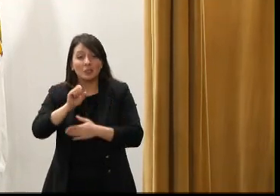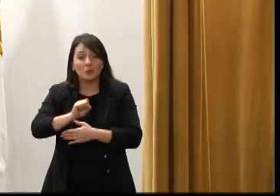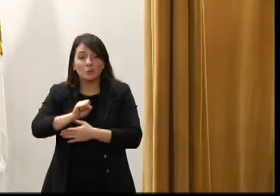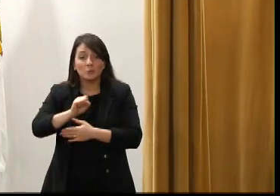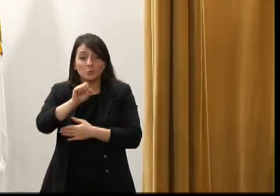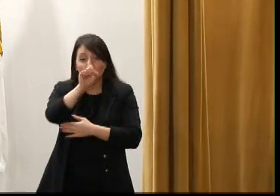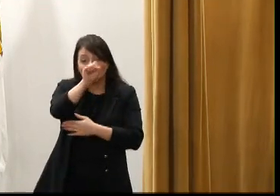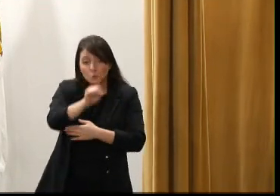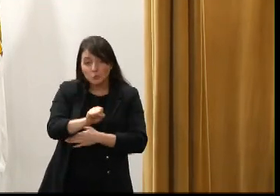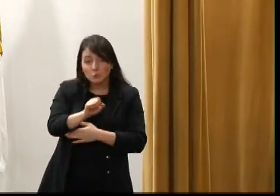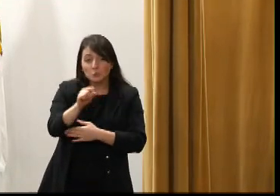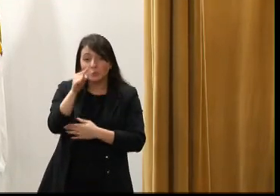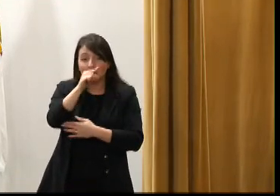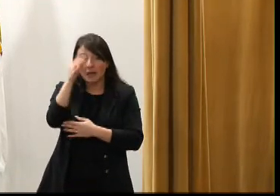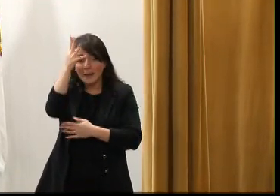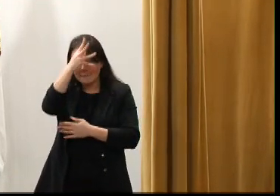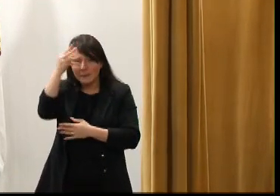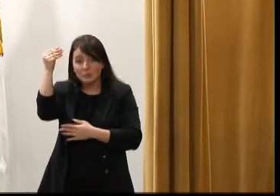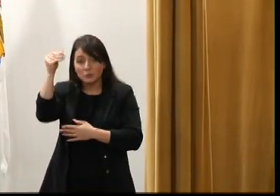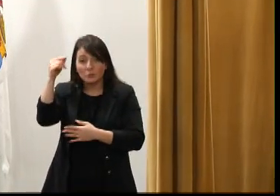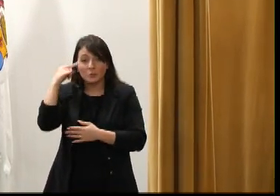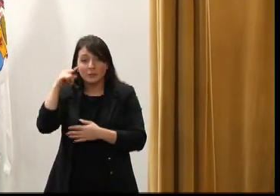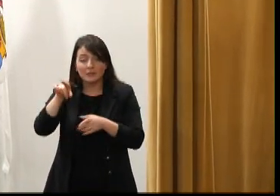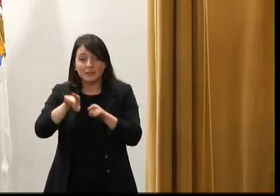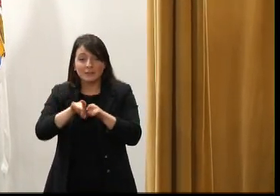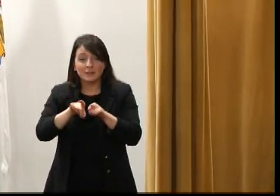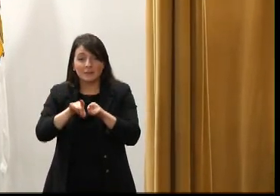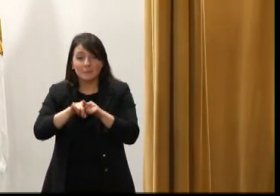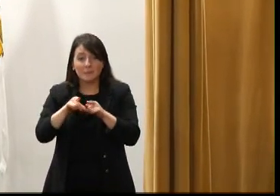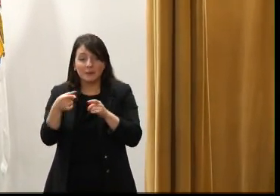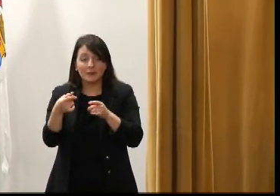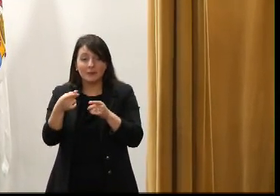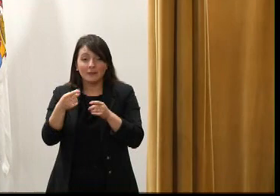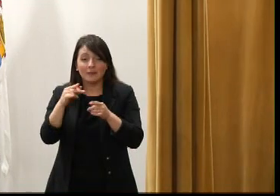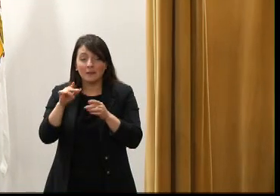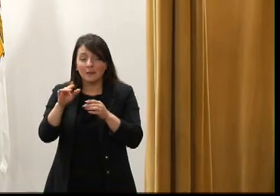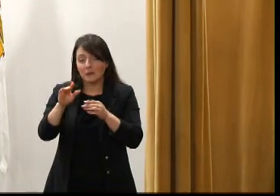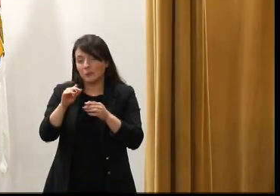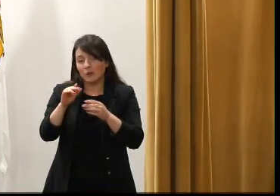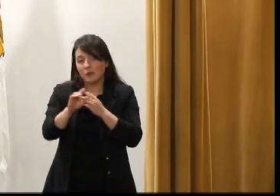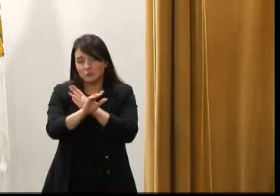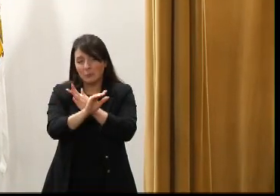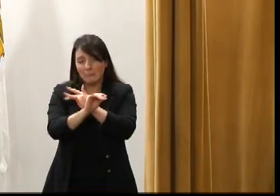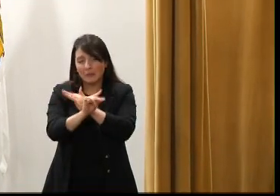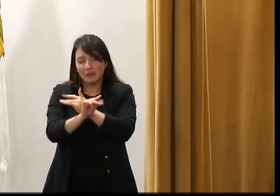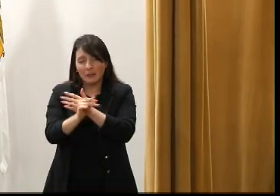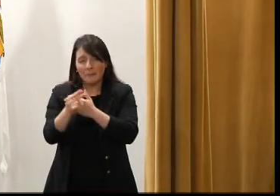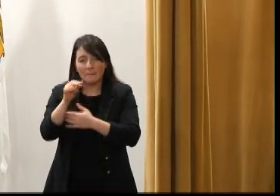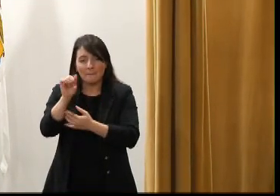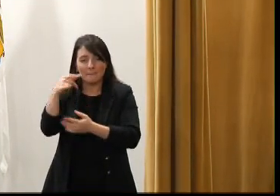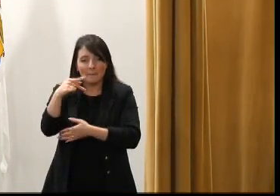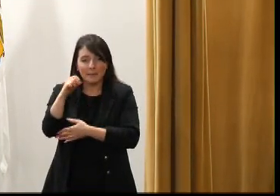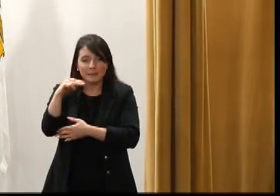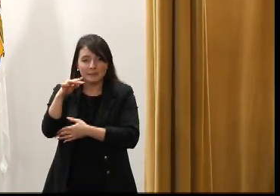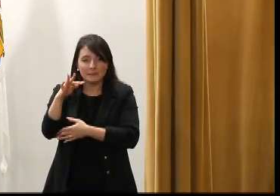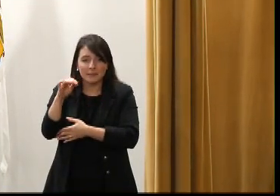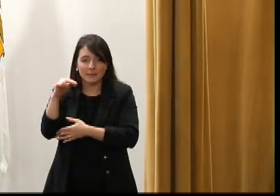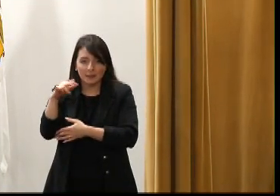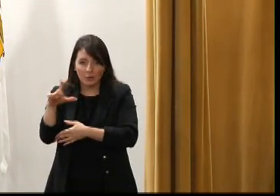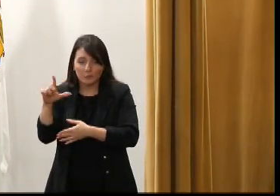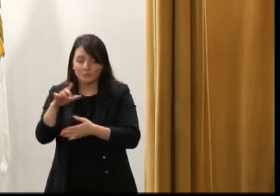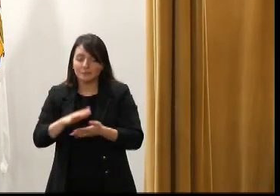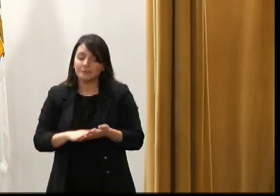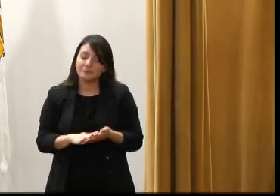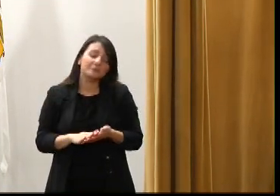Porto Alegre é um lugar assim impressionante, porque nós, embora sejamos da região costeira atlântica sul, nós